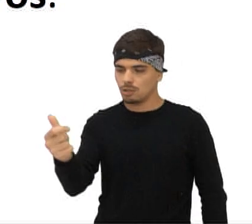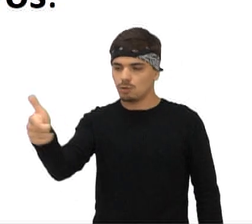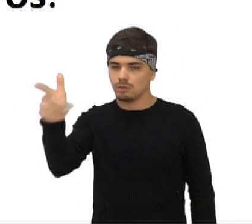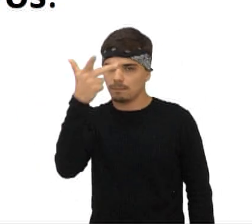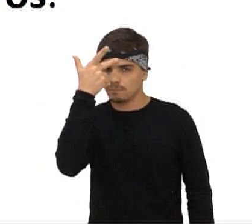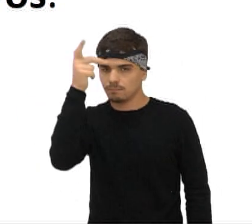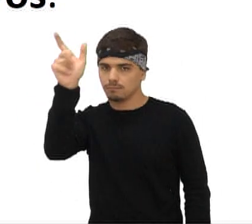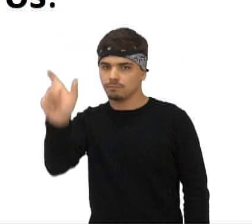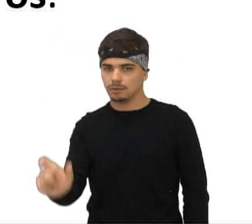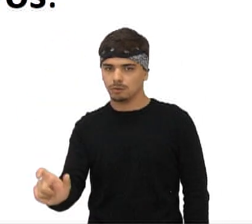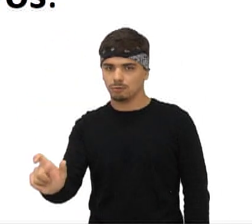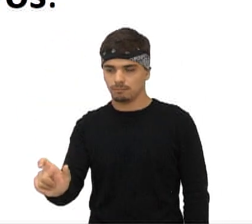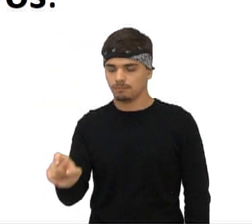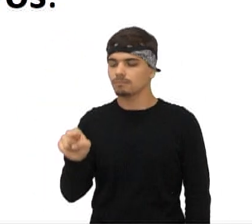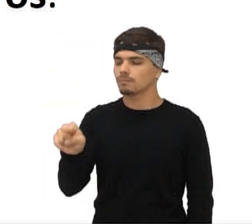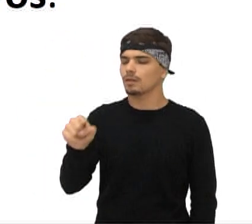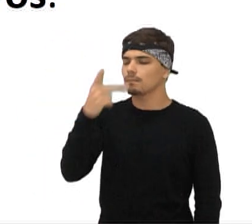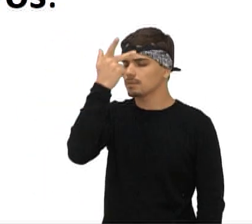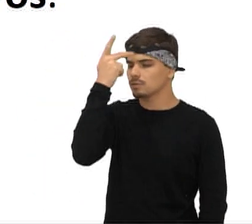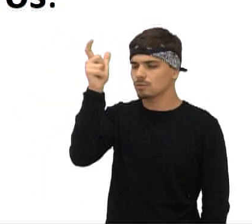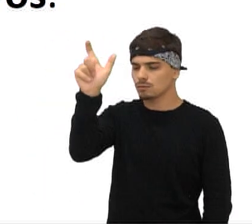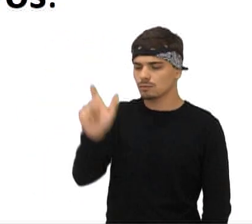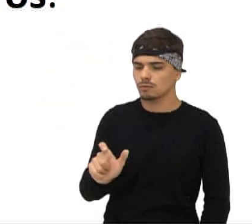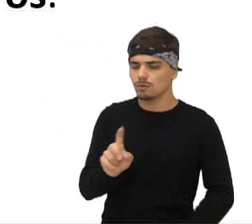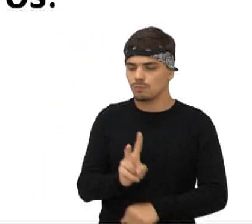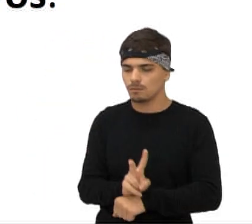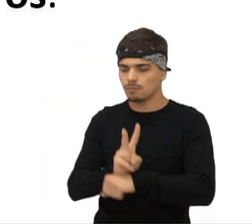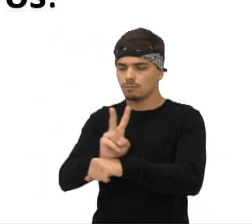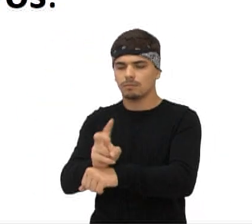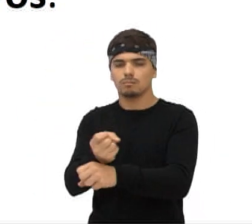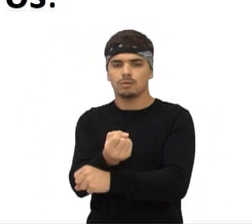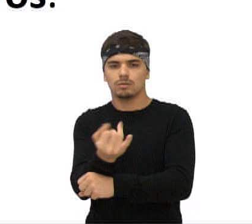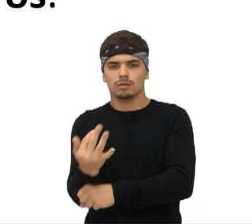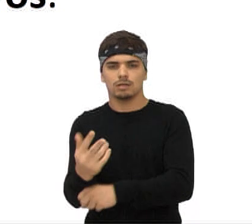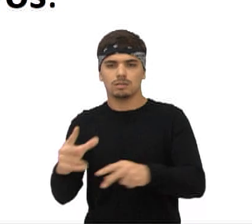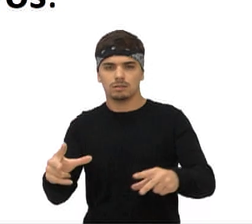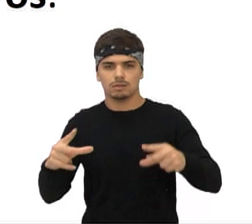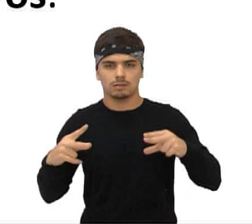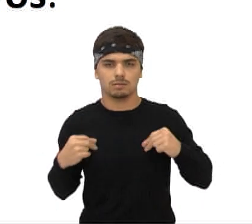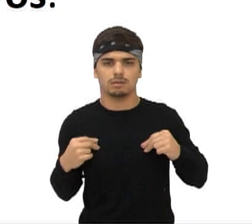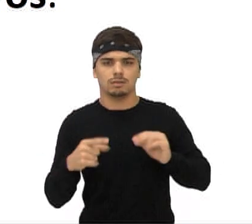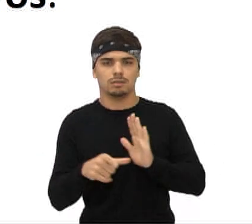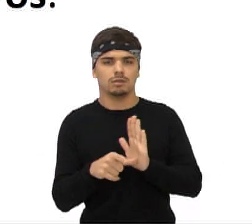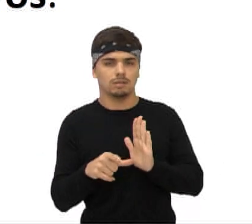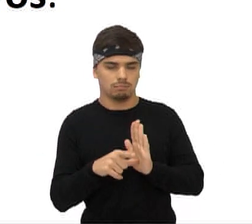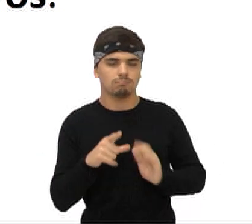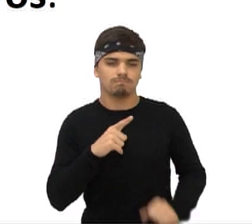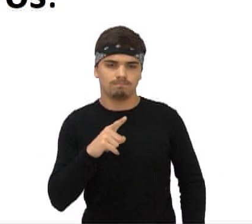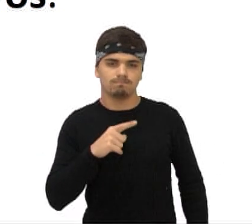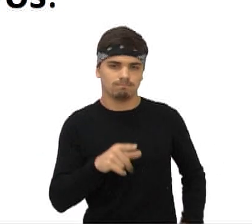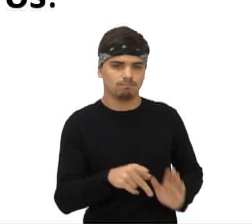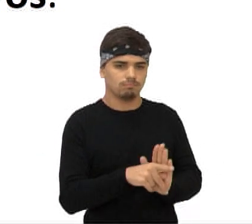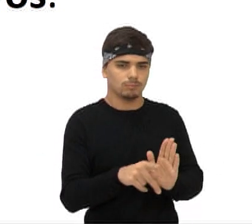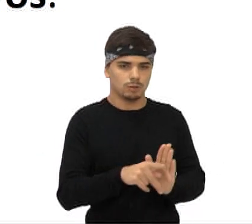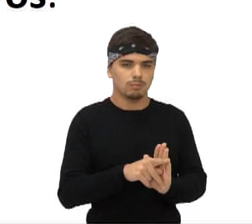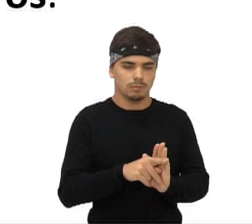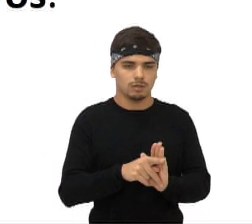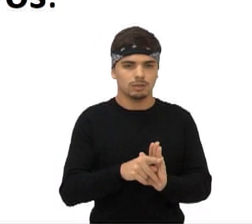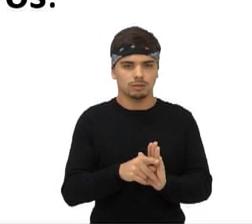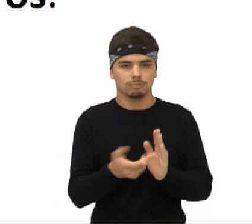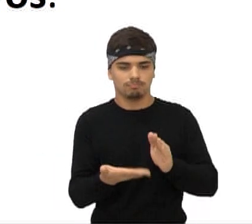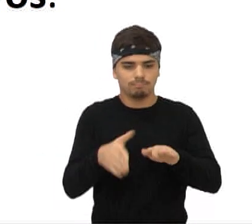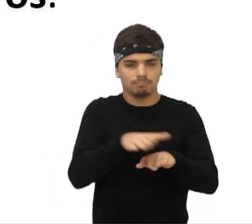exemplo. A pessoa que empresta a outra certa quantia recebe uma remuneração e mais além do